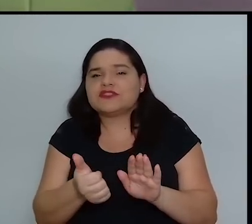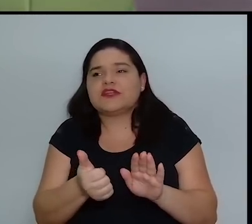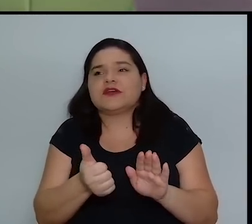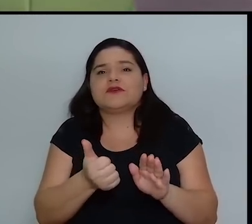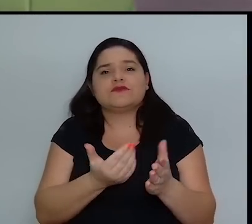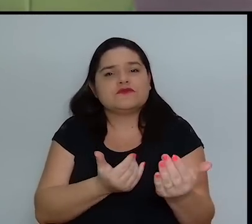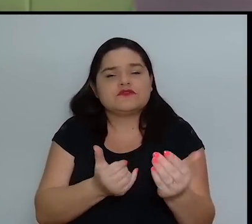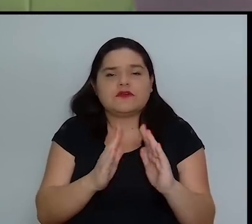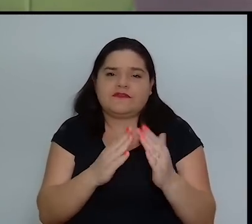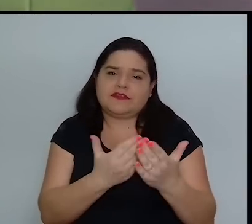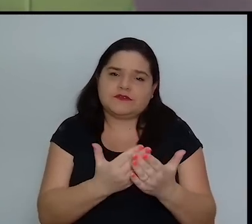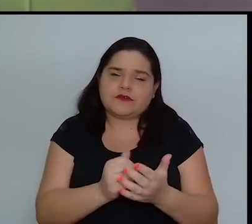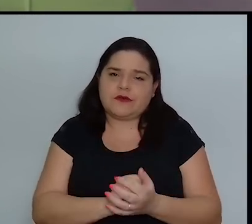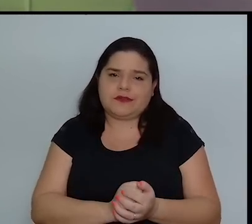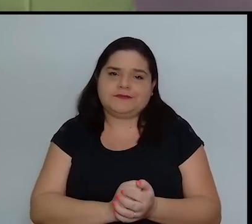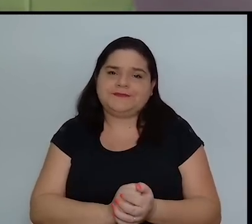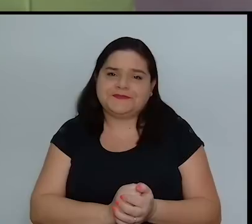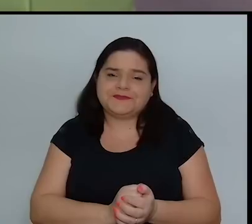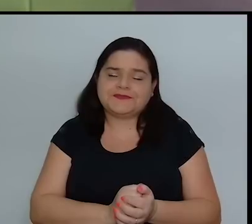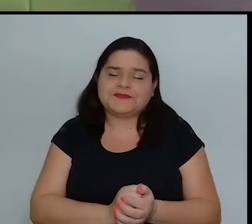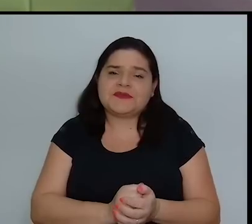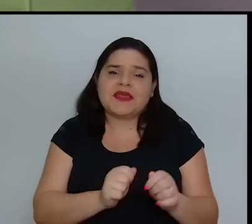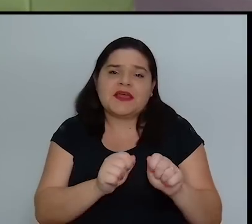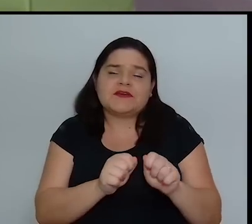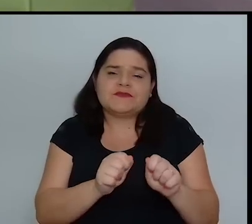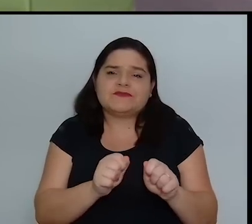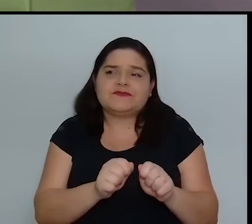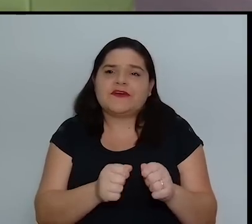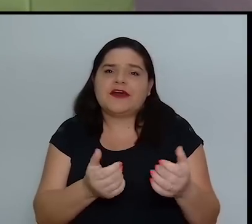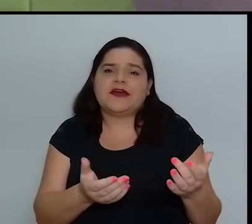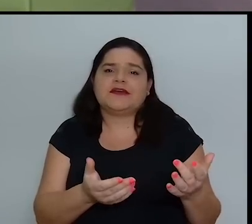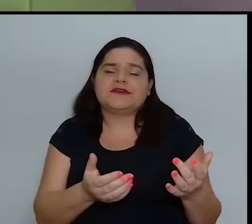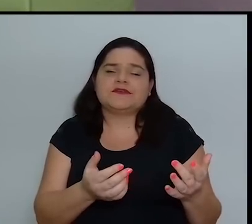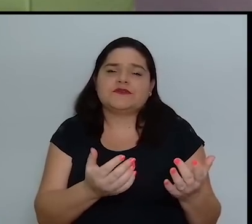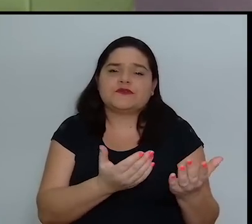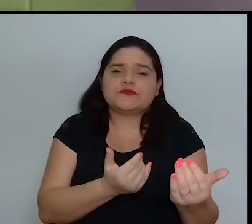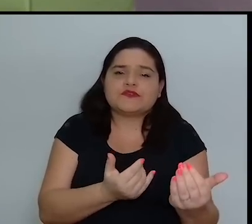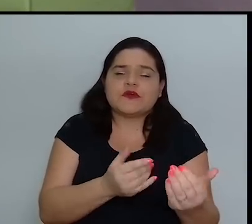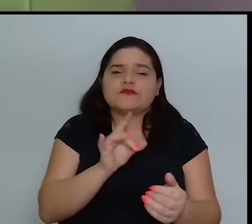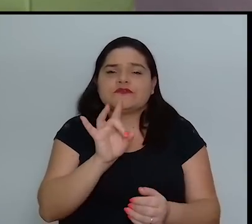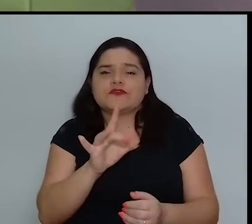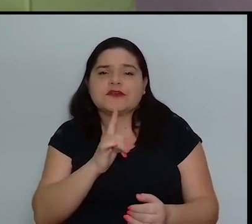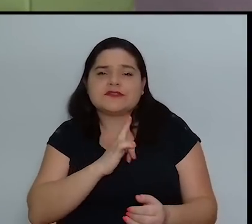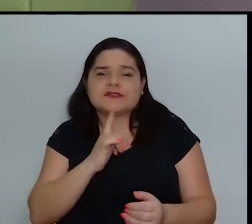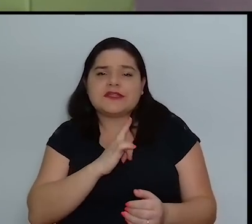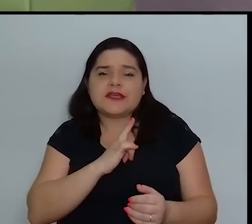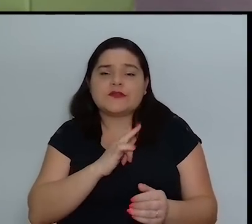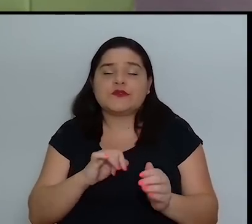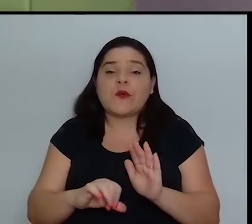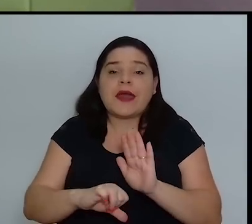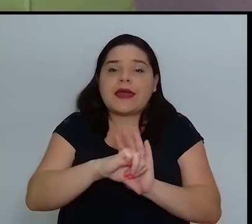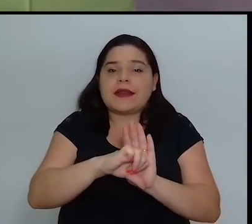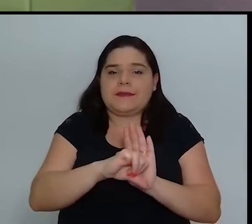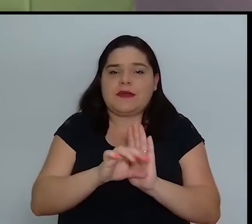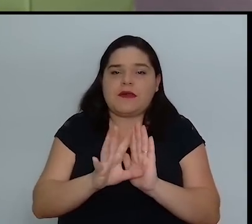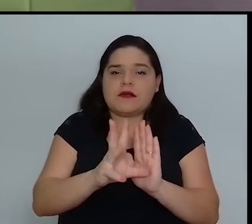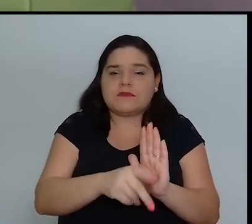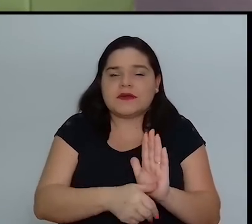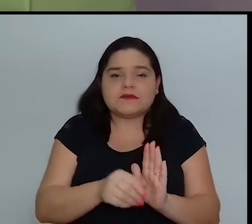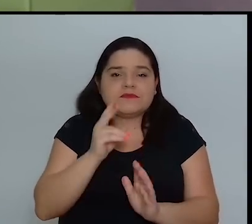escola né muitas vezes faz com que alguns jovens só encontrem na criminalidade a perspectiva